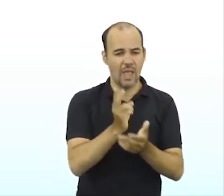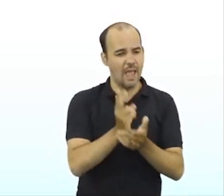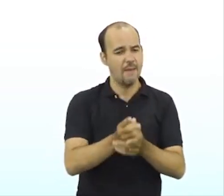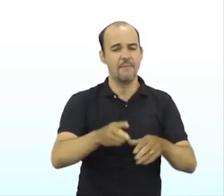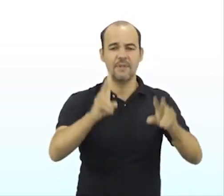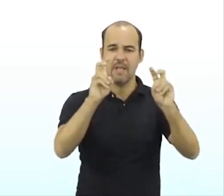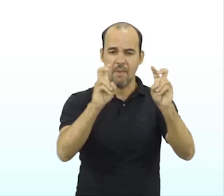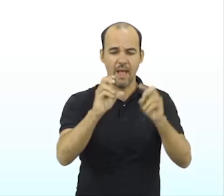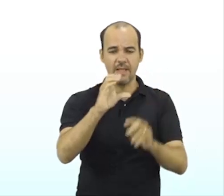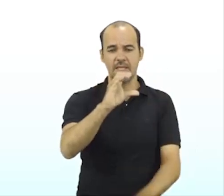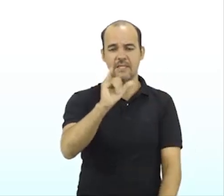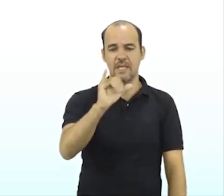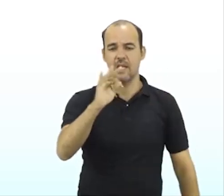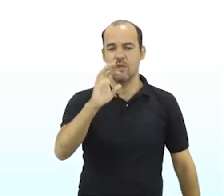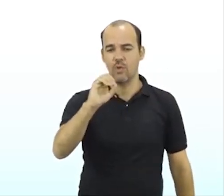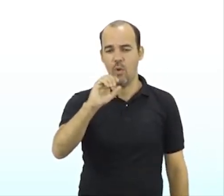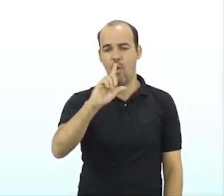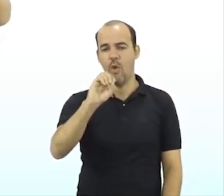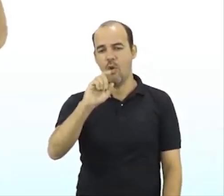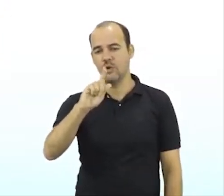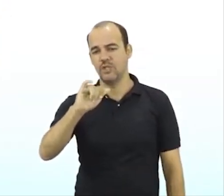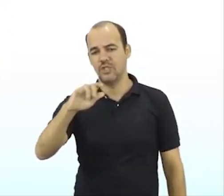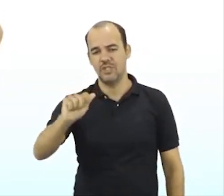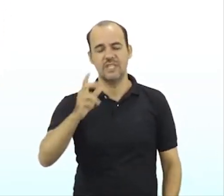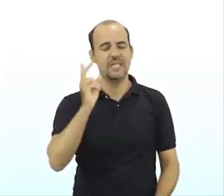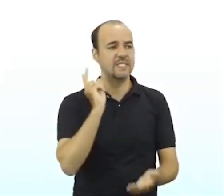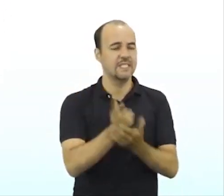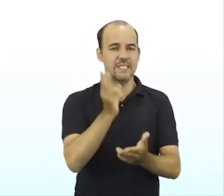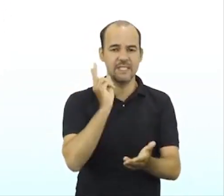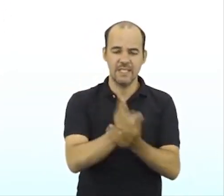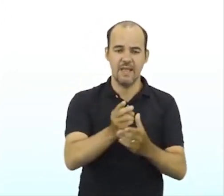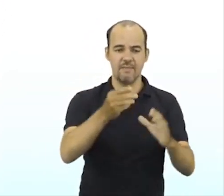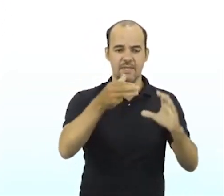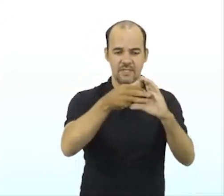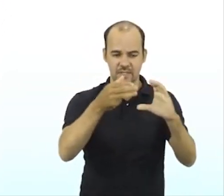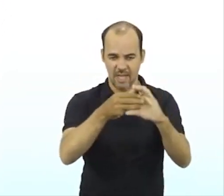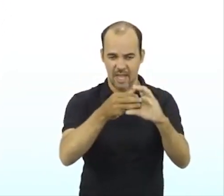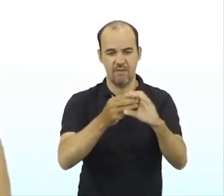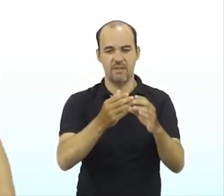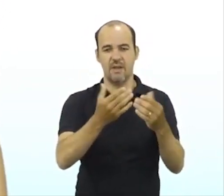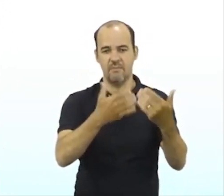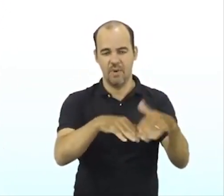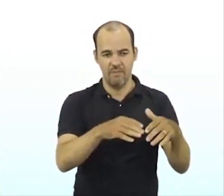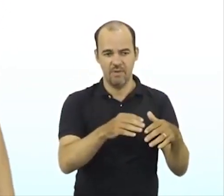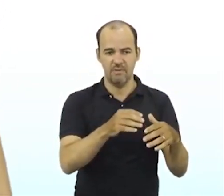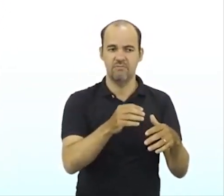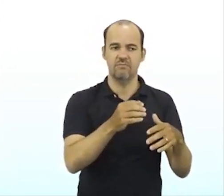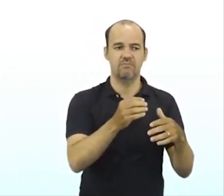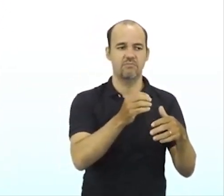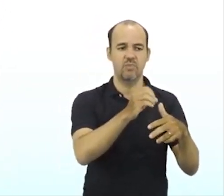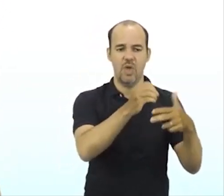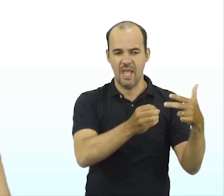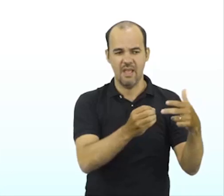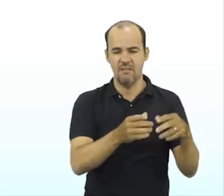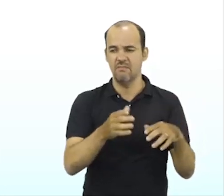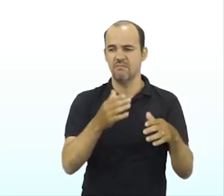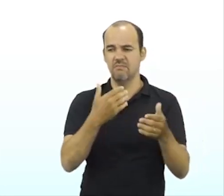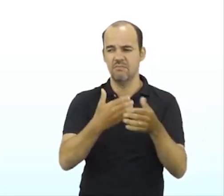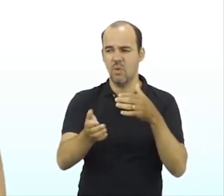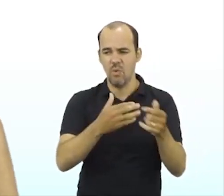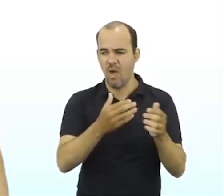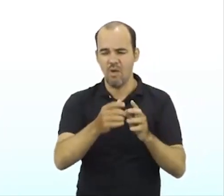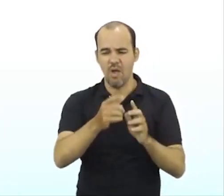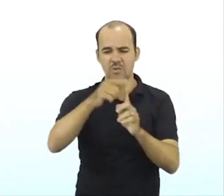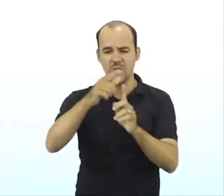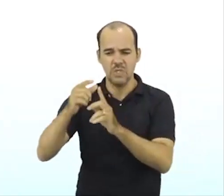Nunca falta a questão de citologia. Sempre vai ter alguma coisa de célula. Sempre. E olha, não só no Enem, tá? Em qualquer outro tipo de prova, em qualquer outro